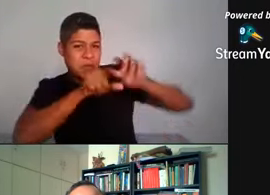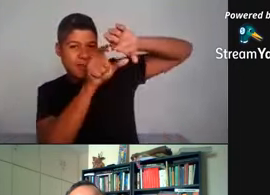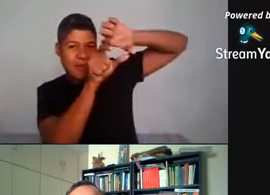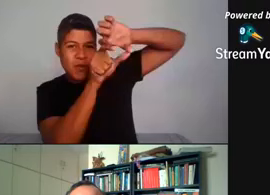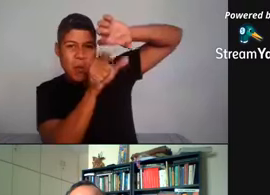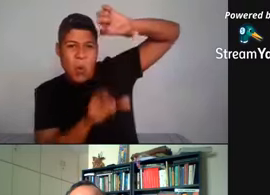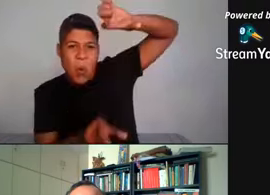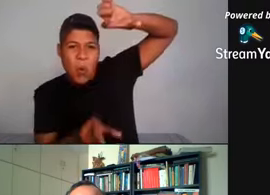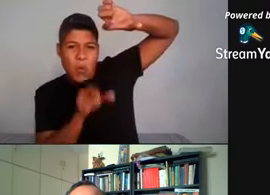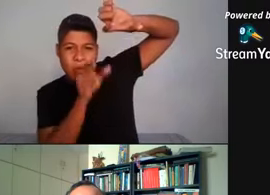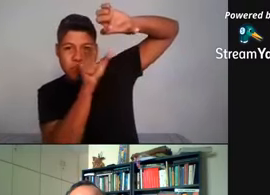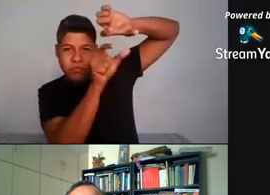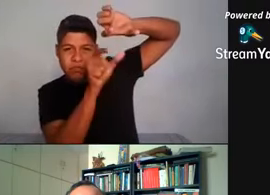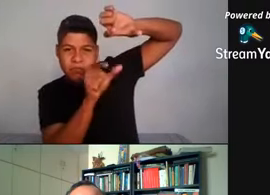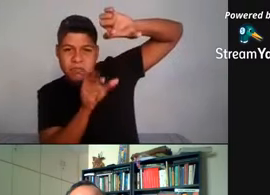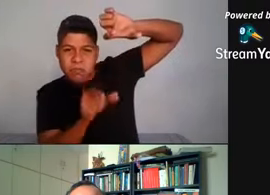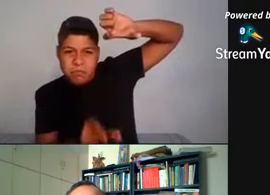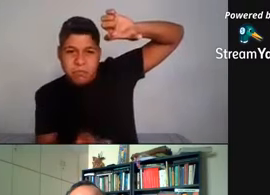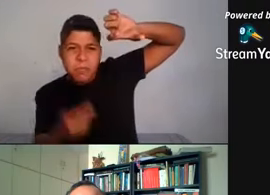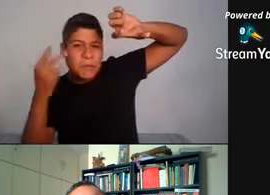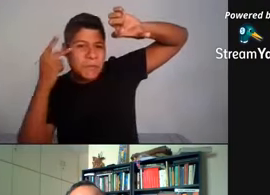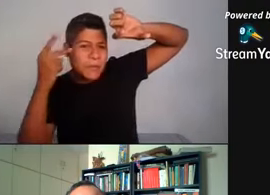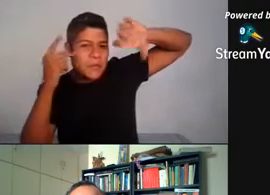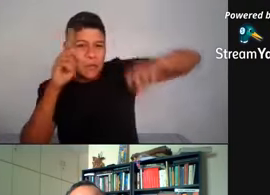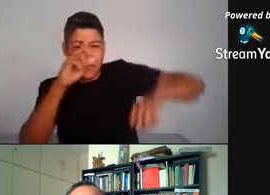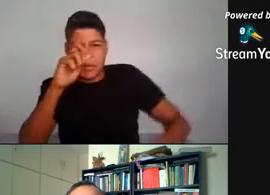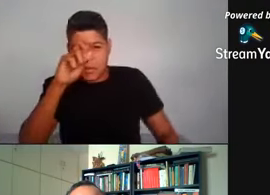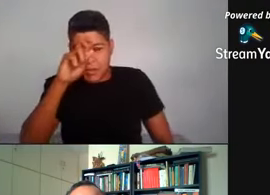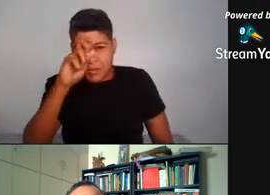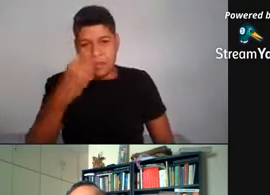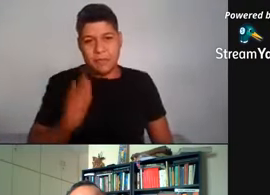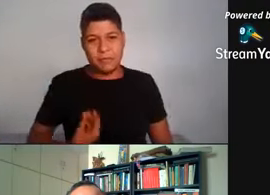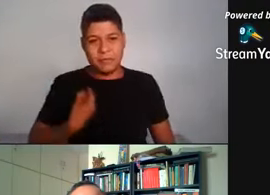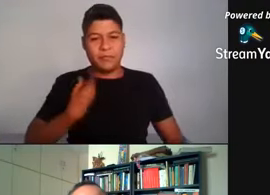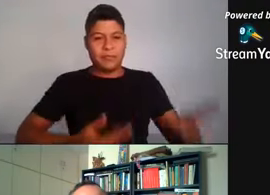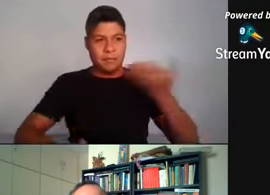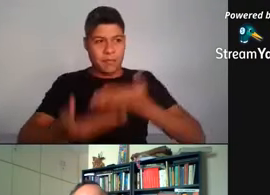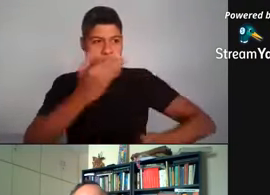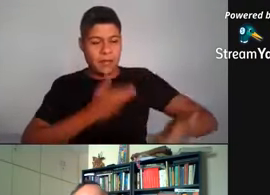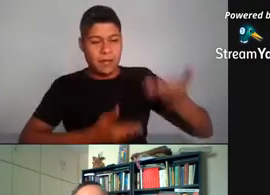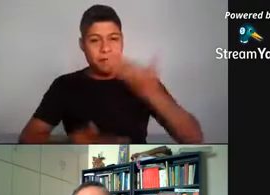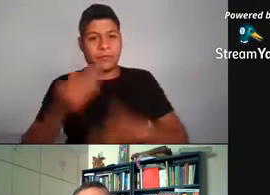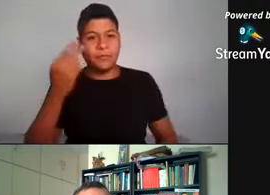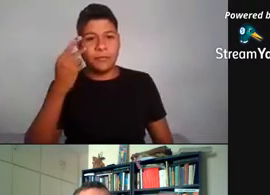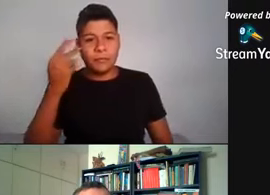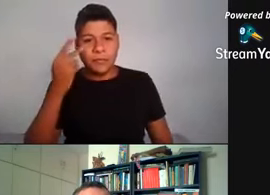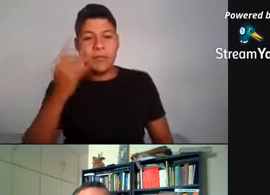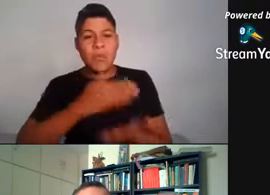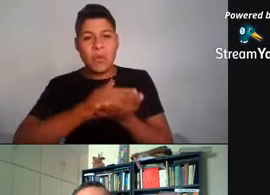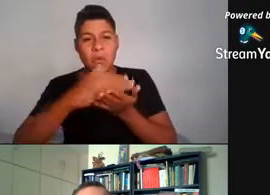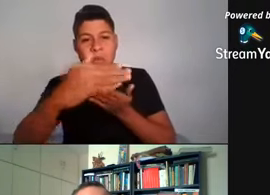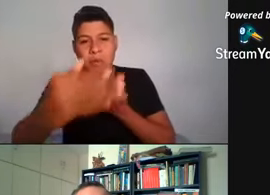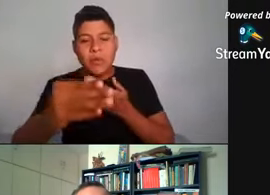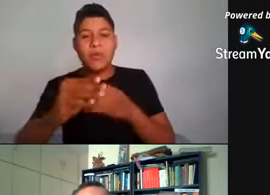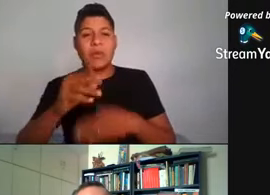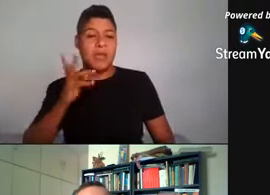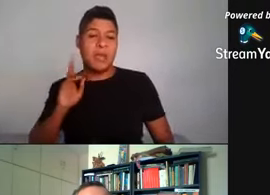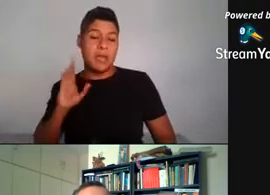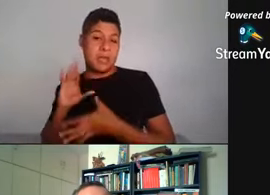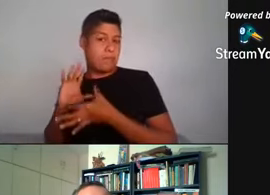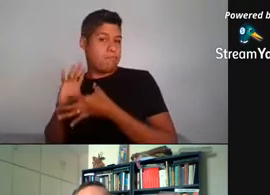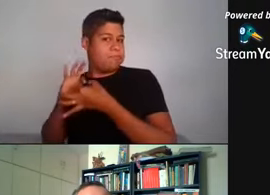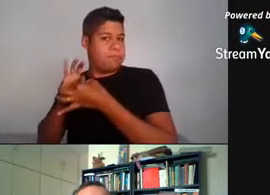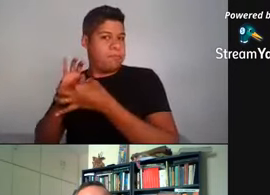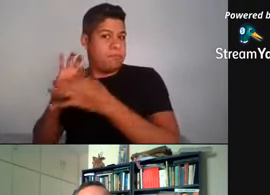Santa Cecília. E aí foi nesse momento que o relacionamento com São Paulo começou e continua até